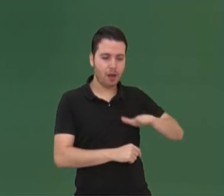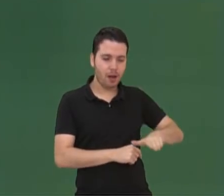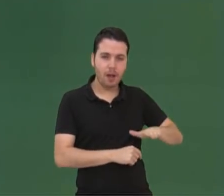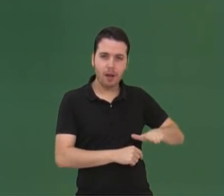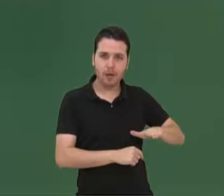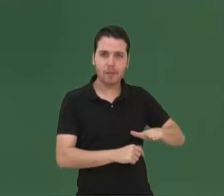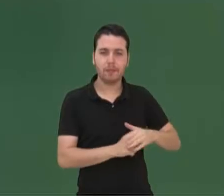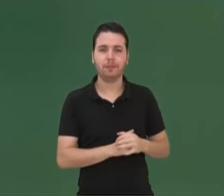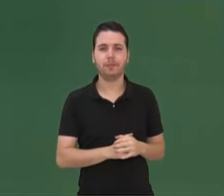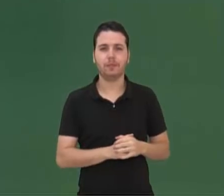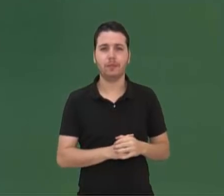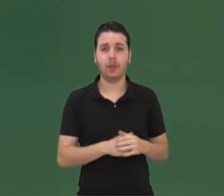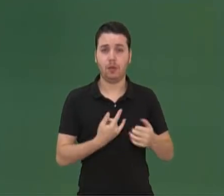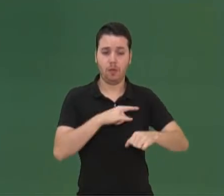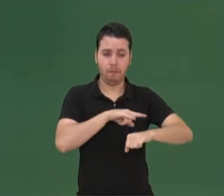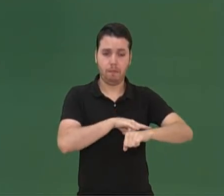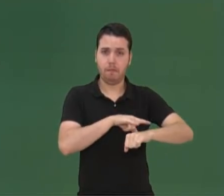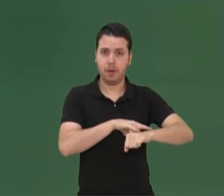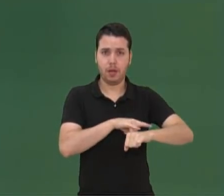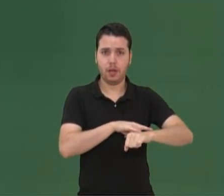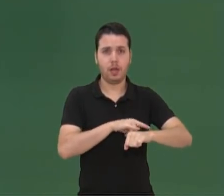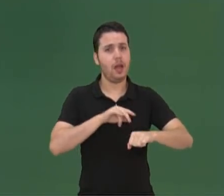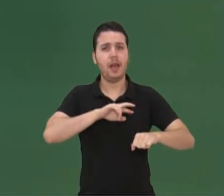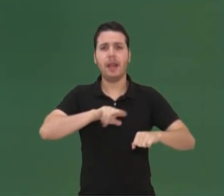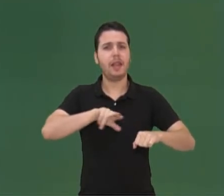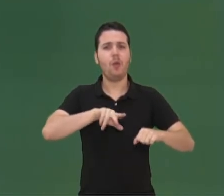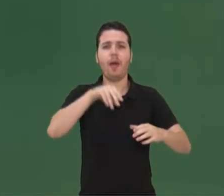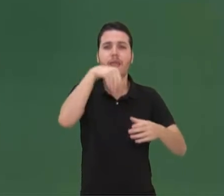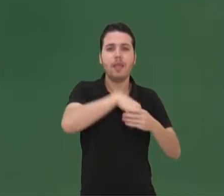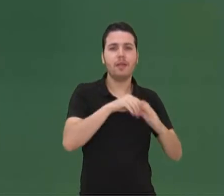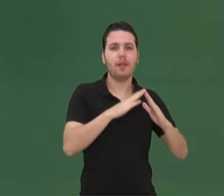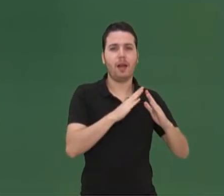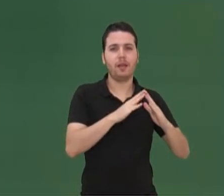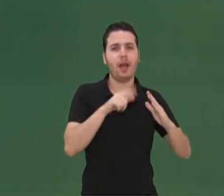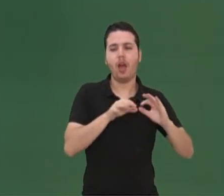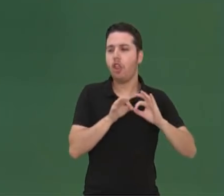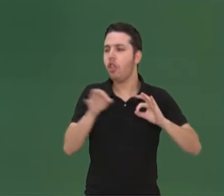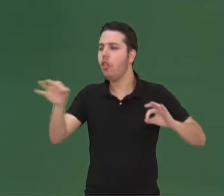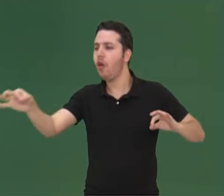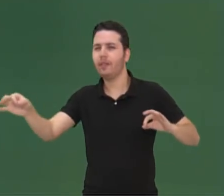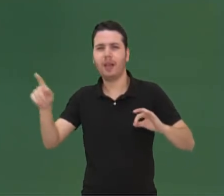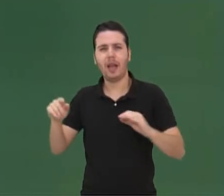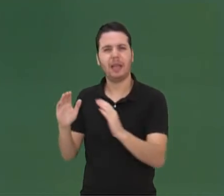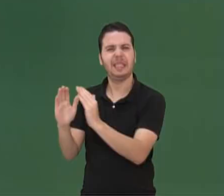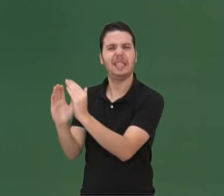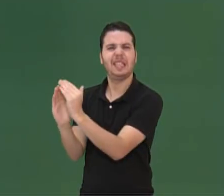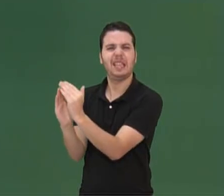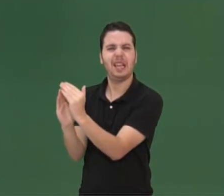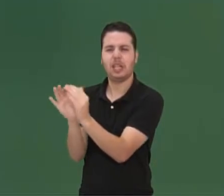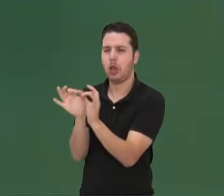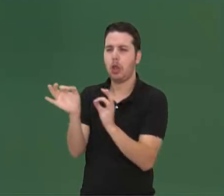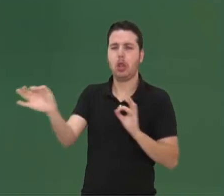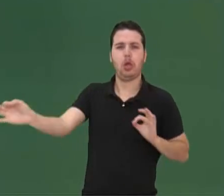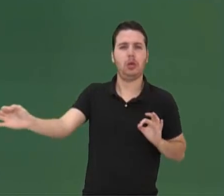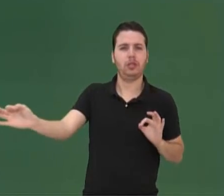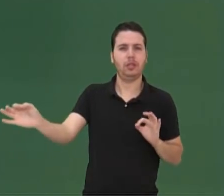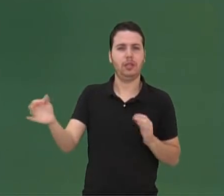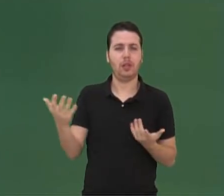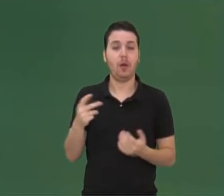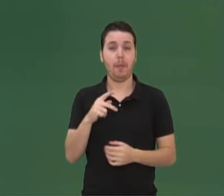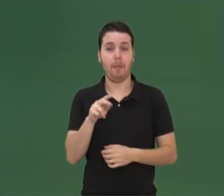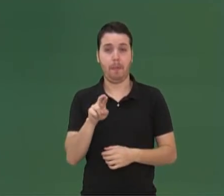o banheiro, né, não era dentro de casa, era longe, era chamada uma casinha lá longe. Então, uma